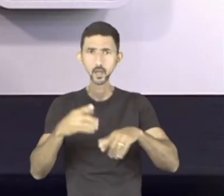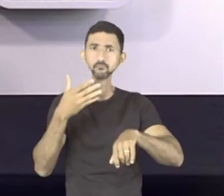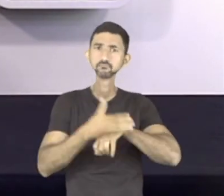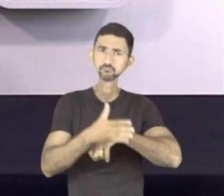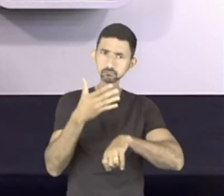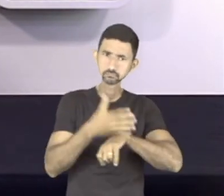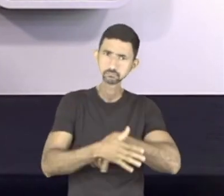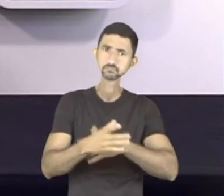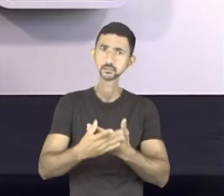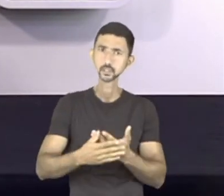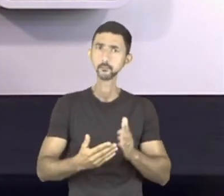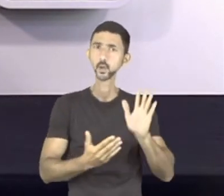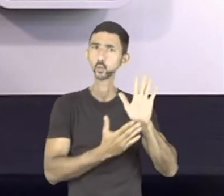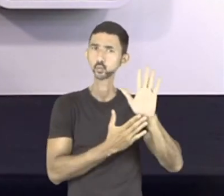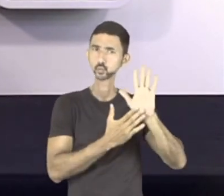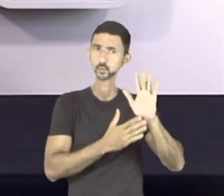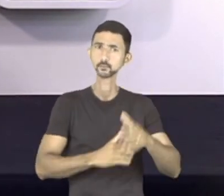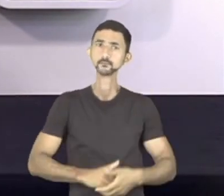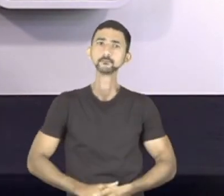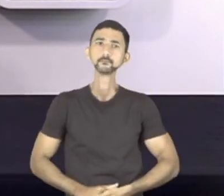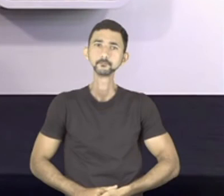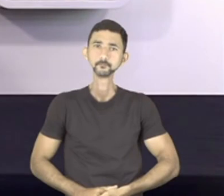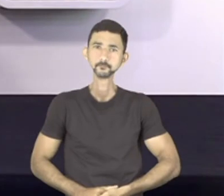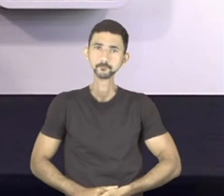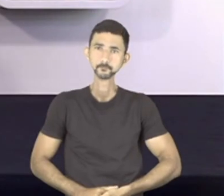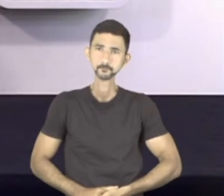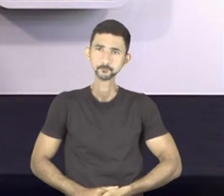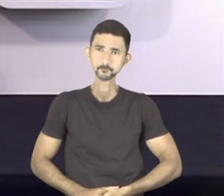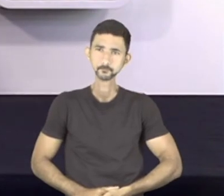parte do juramento, tá?